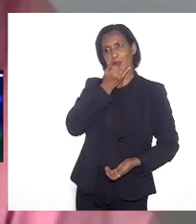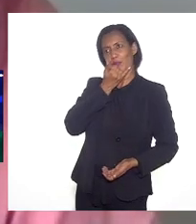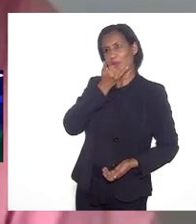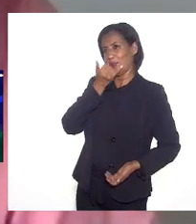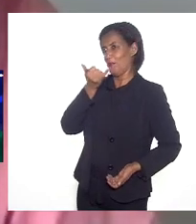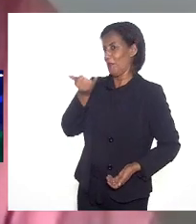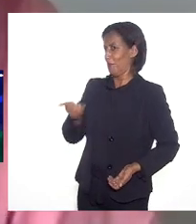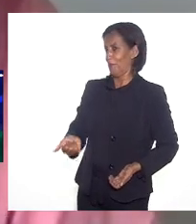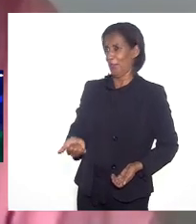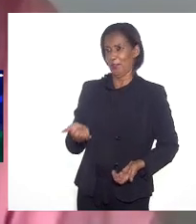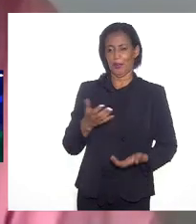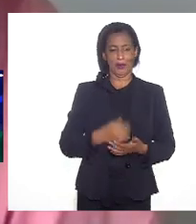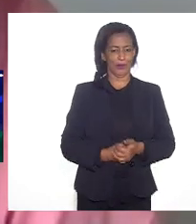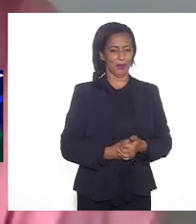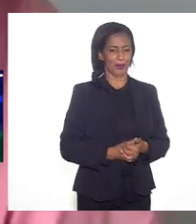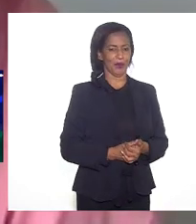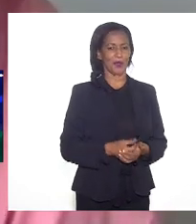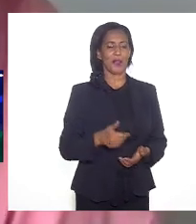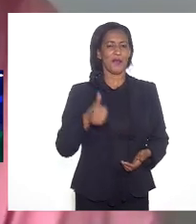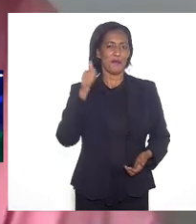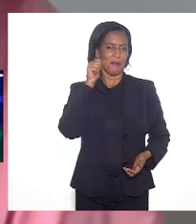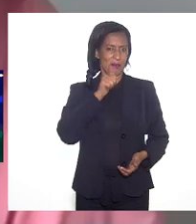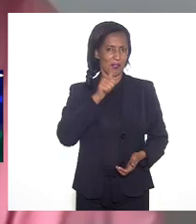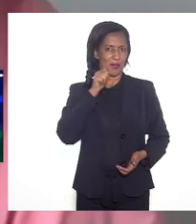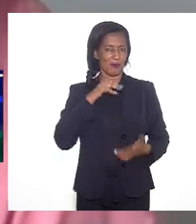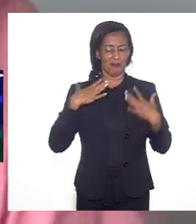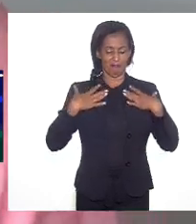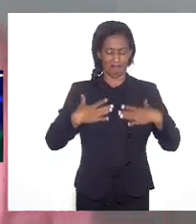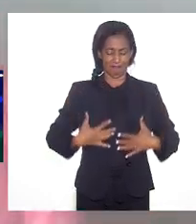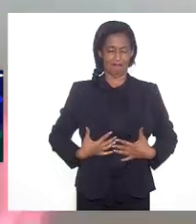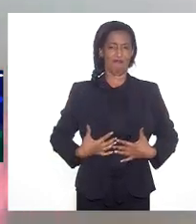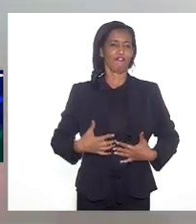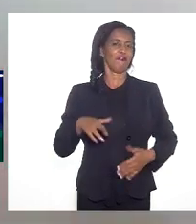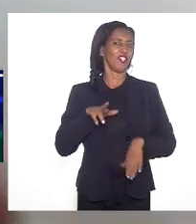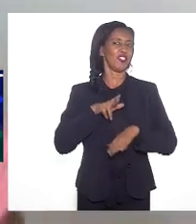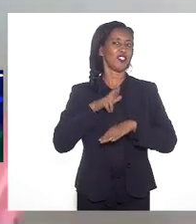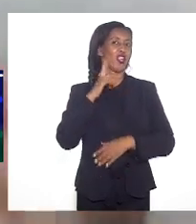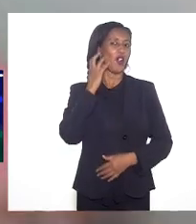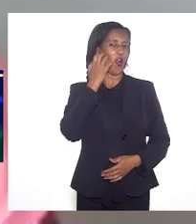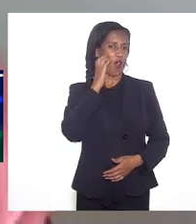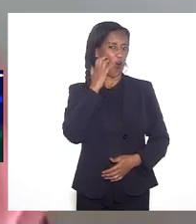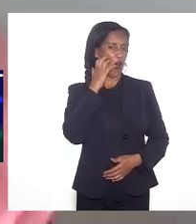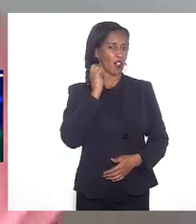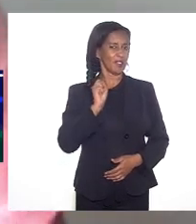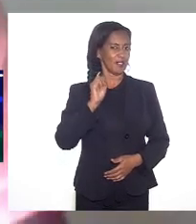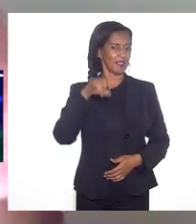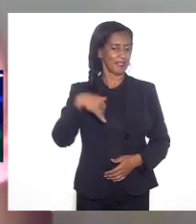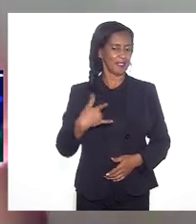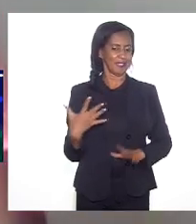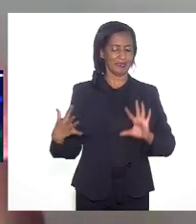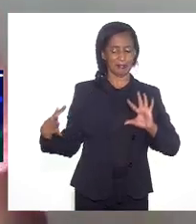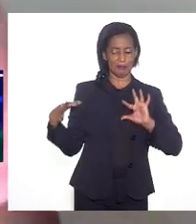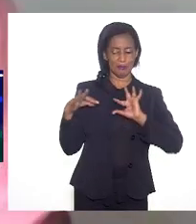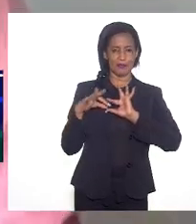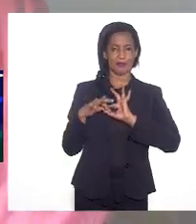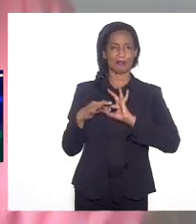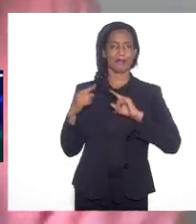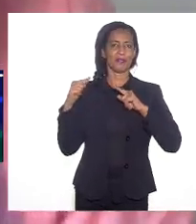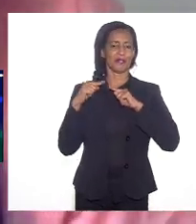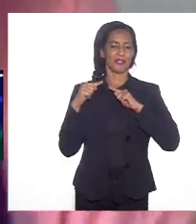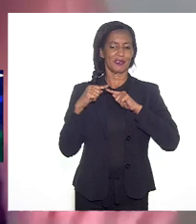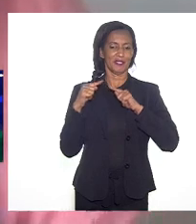Damares, mas mulheres de luta vestem rosa sim, também, e vestem a cor que elas quiserem. Estamos aqui em sintonia, deputada presidenta.